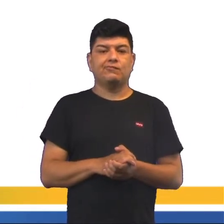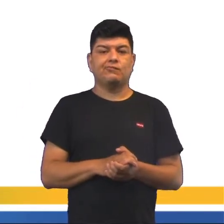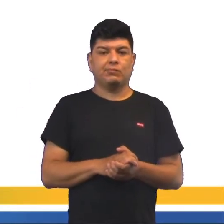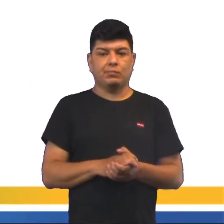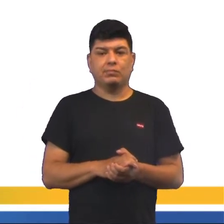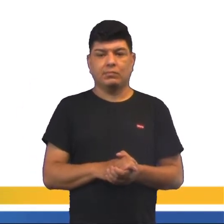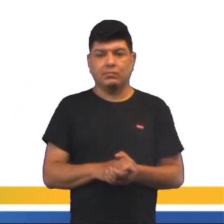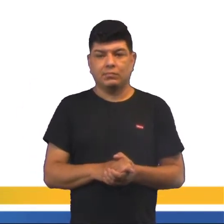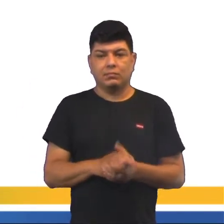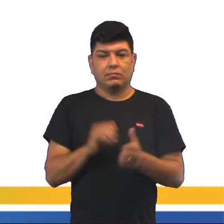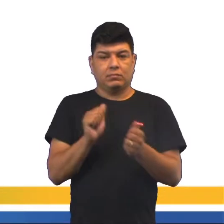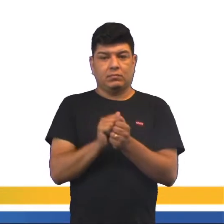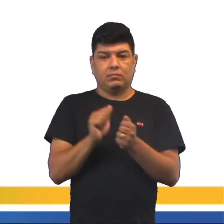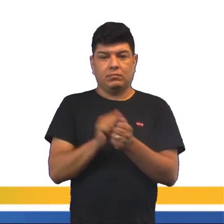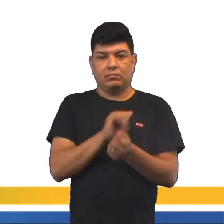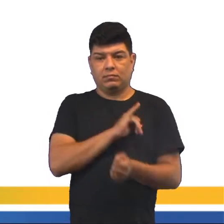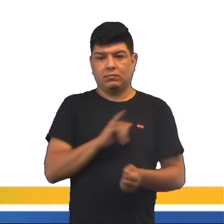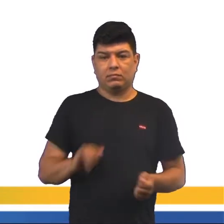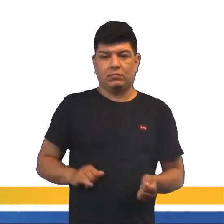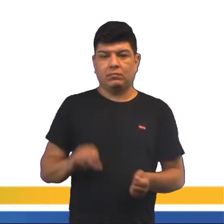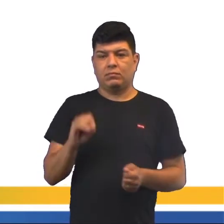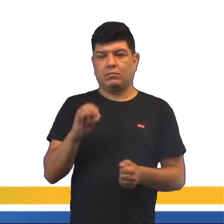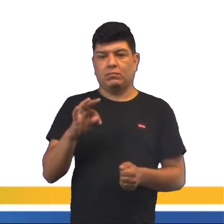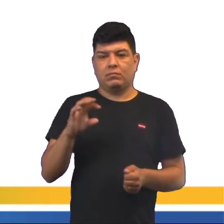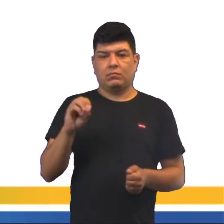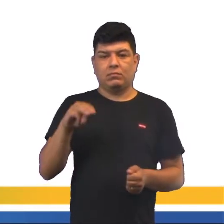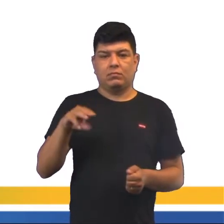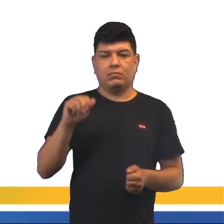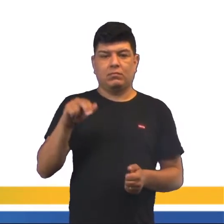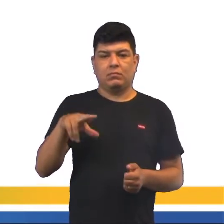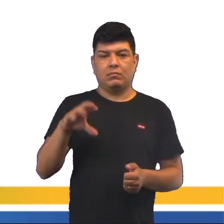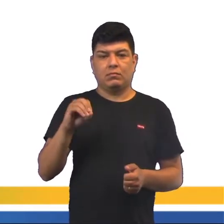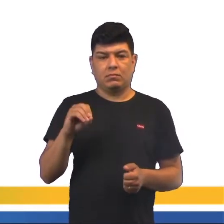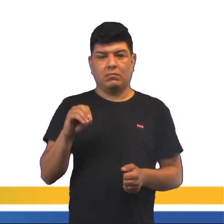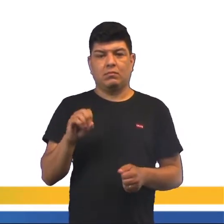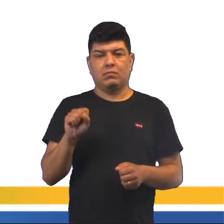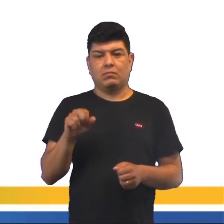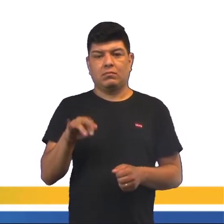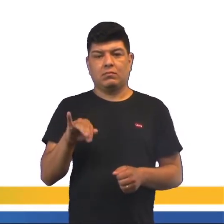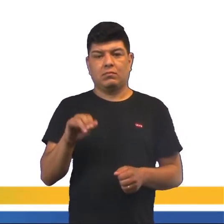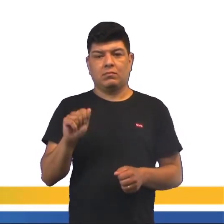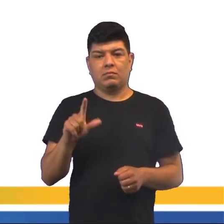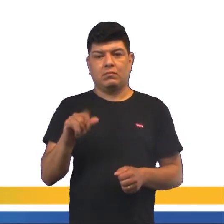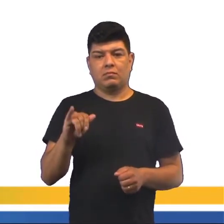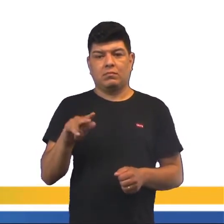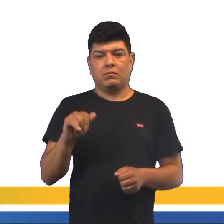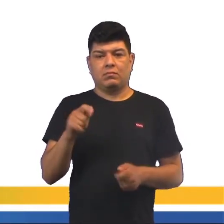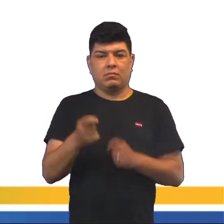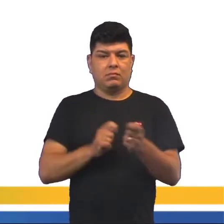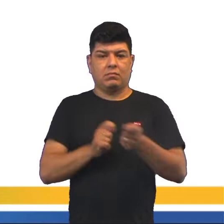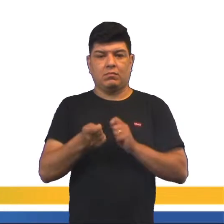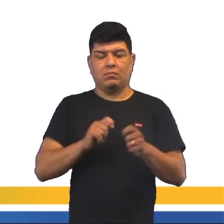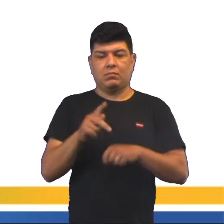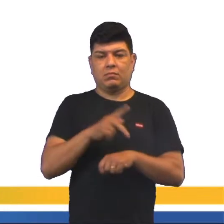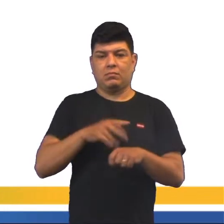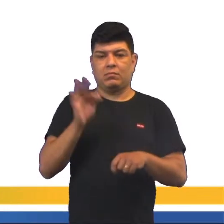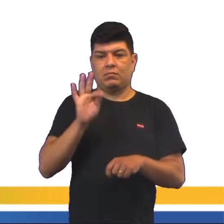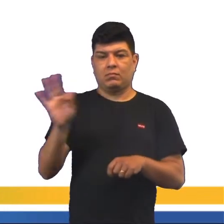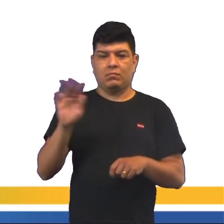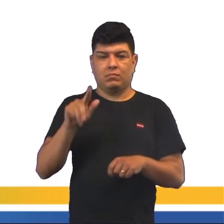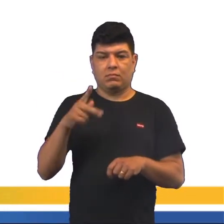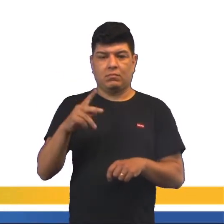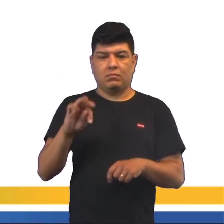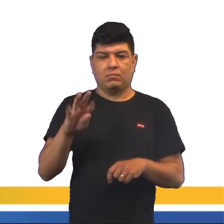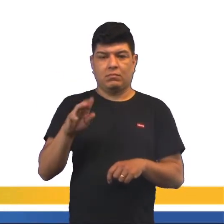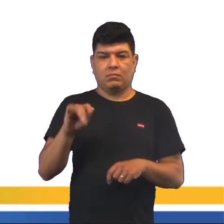A região fazia parte do Império Otomano, Repare que a Síria e o Líbano ficaram sob o controle da França. Já a